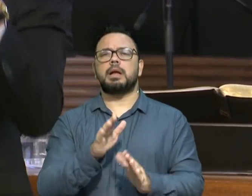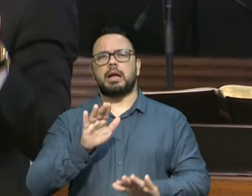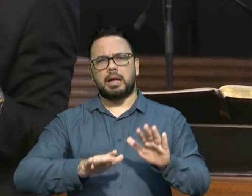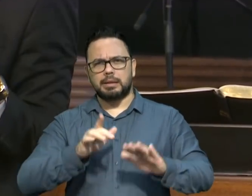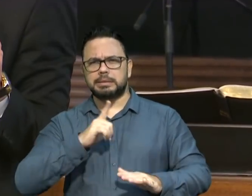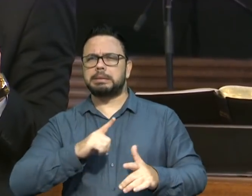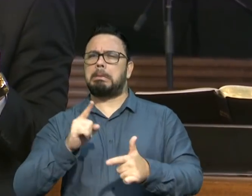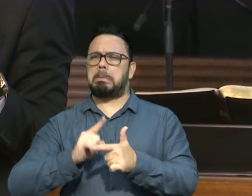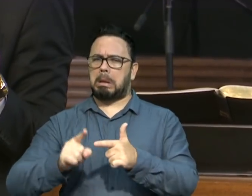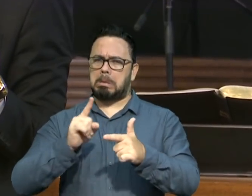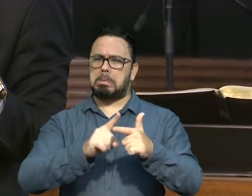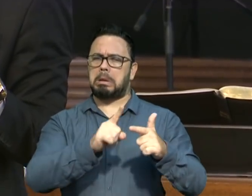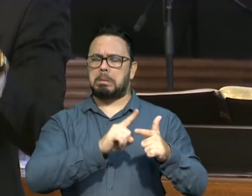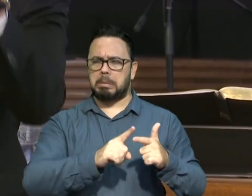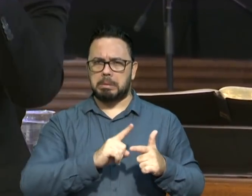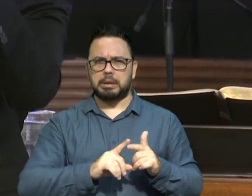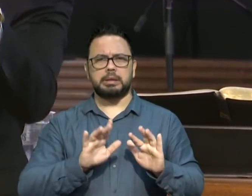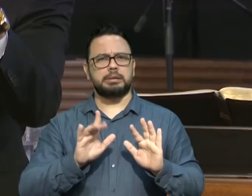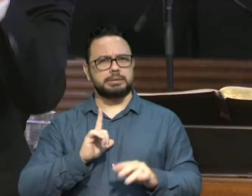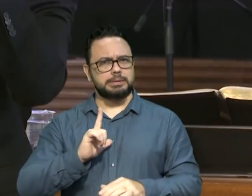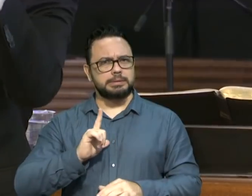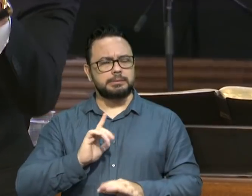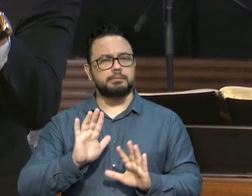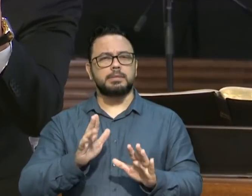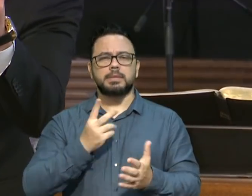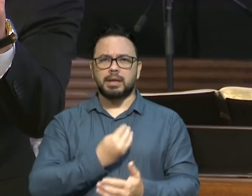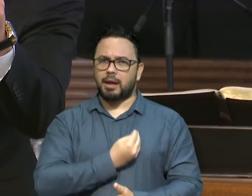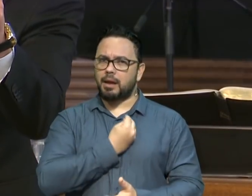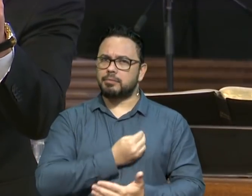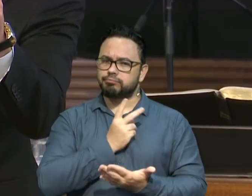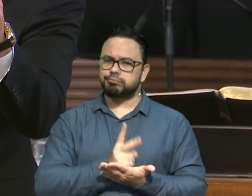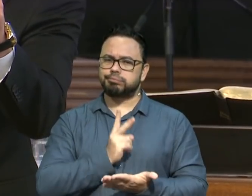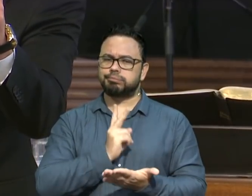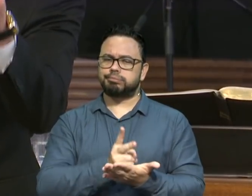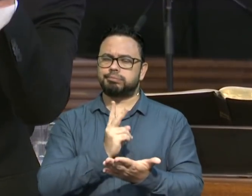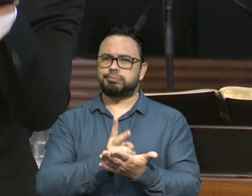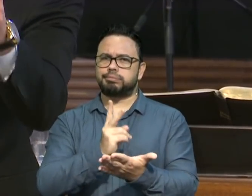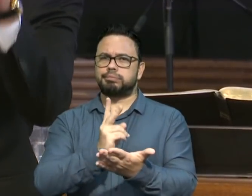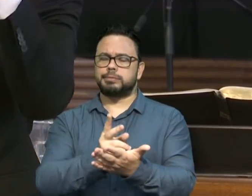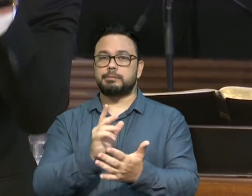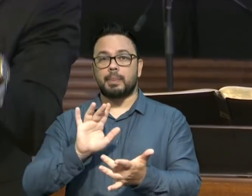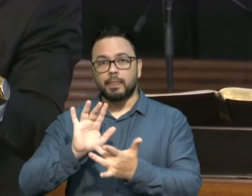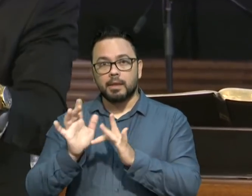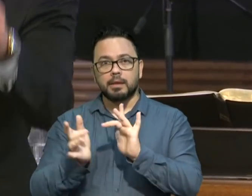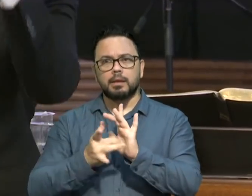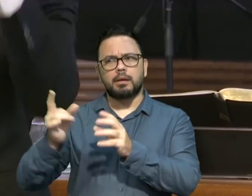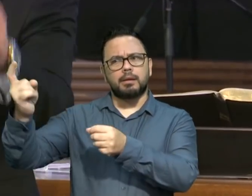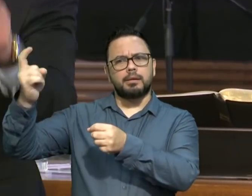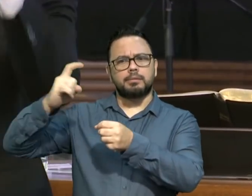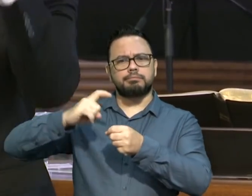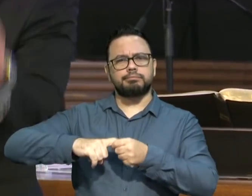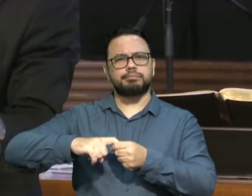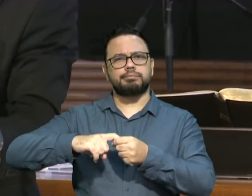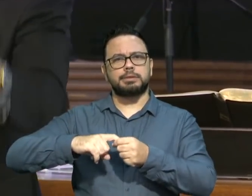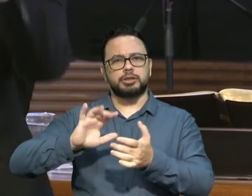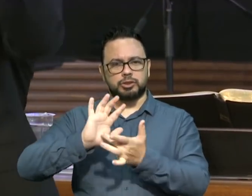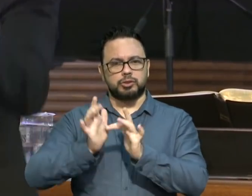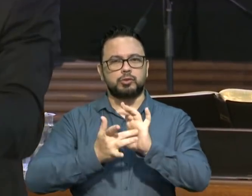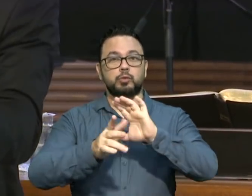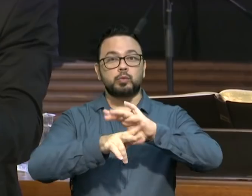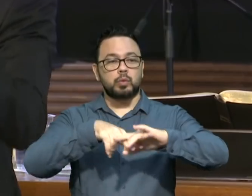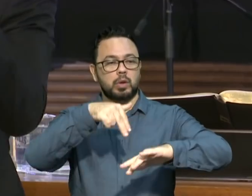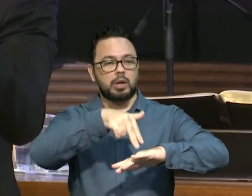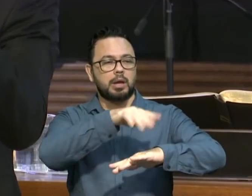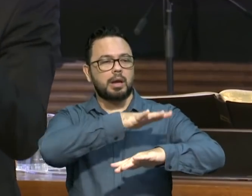buraco obstáculos mas a vida continua a Jesus voltará ele ressuscitará